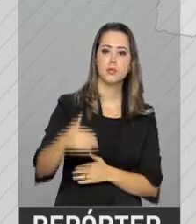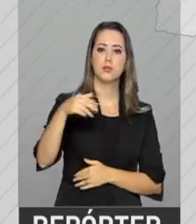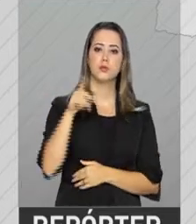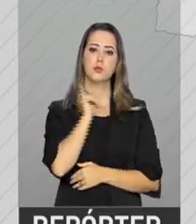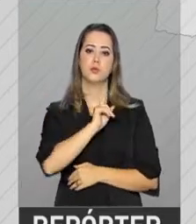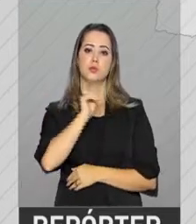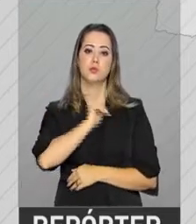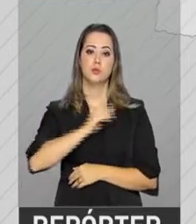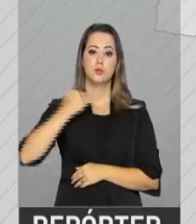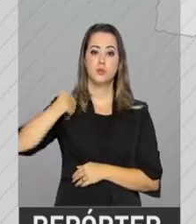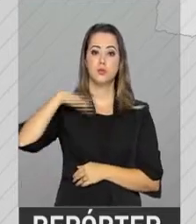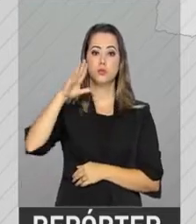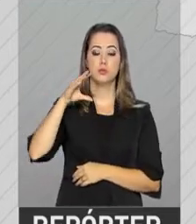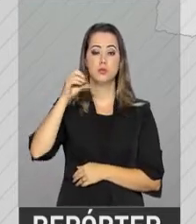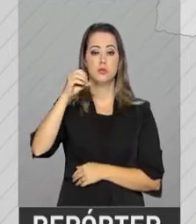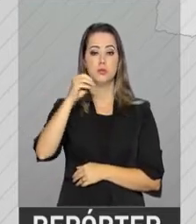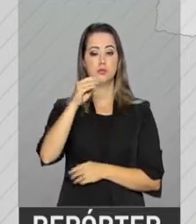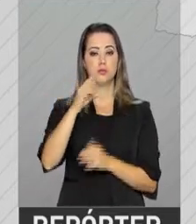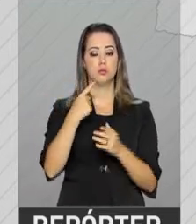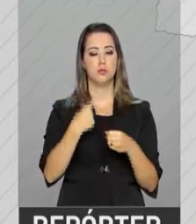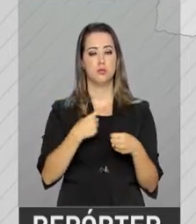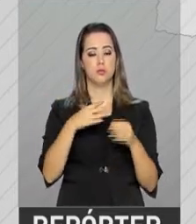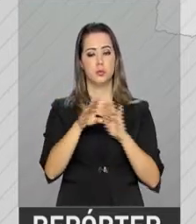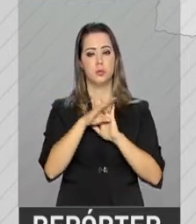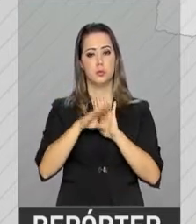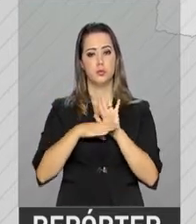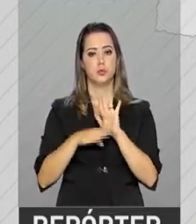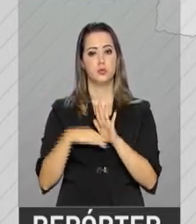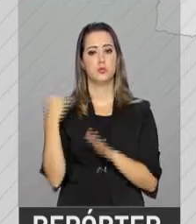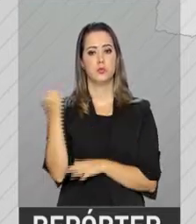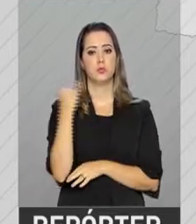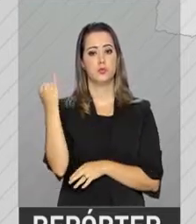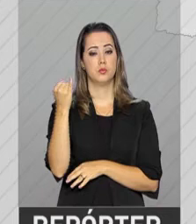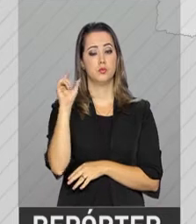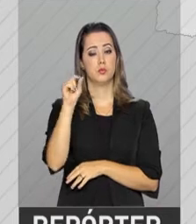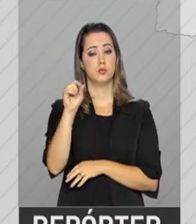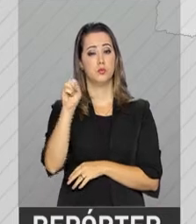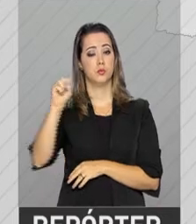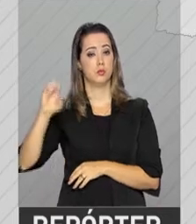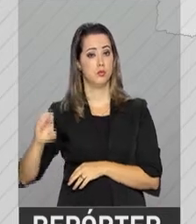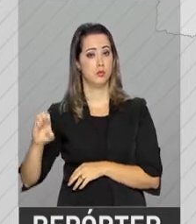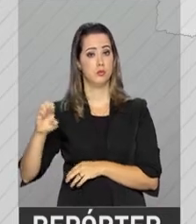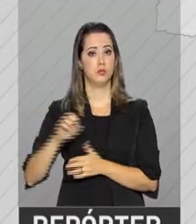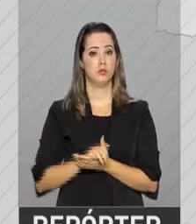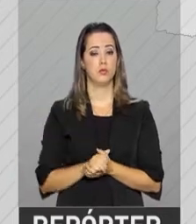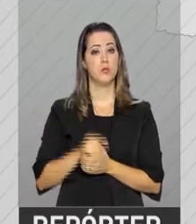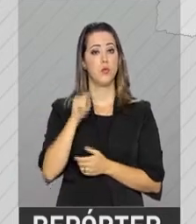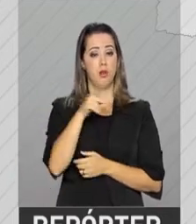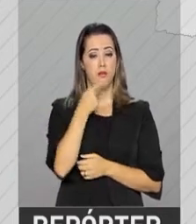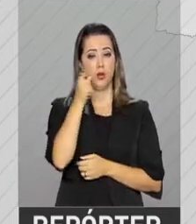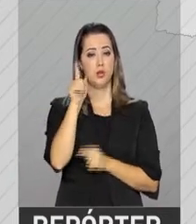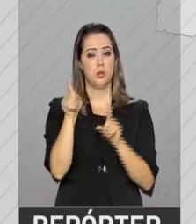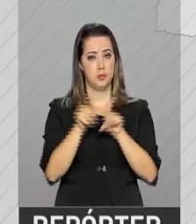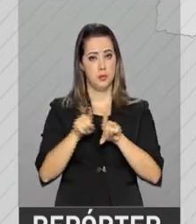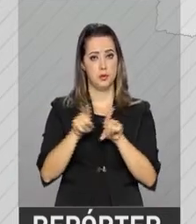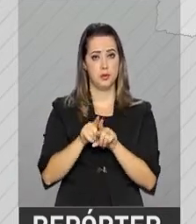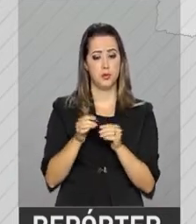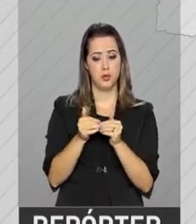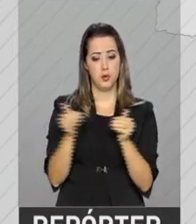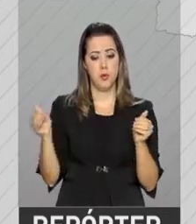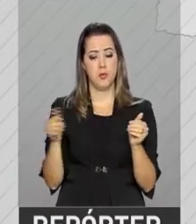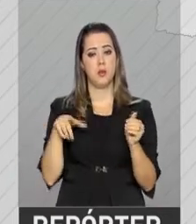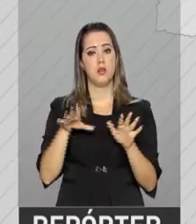com mais de 900 projetos foi um dos destaques feitos pelo presidente no sudeste ele também falou da ampliação